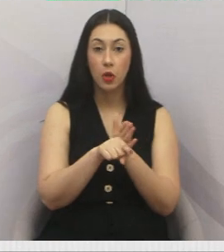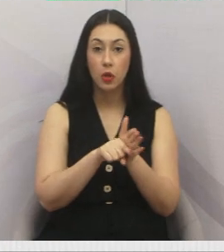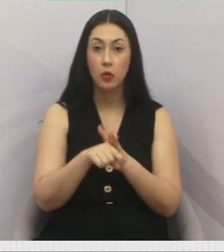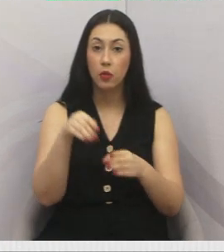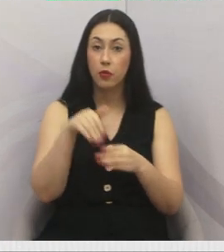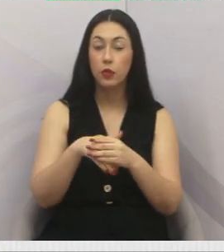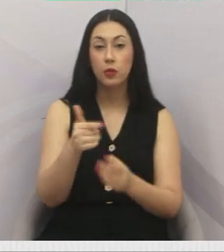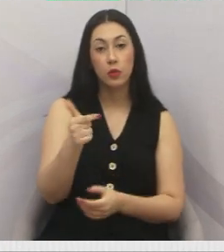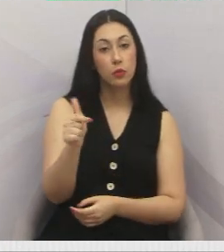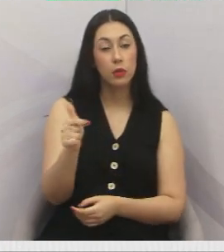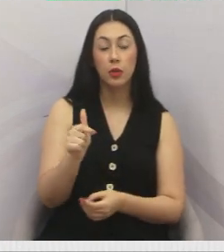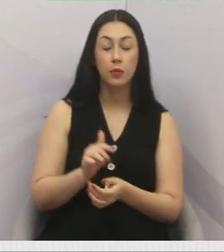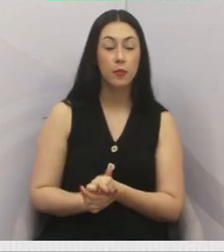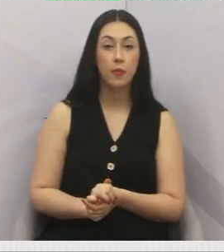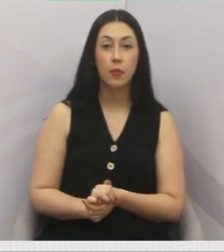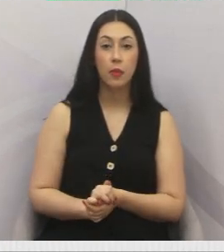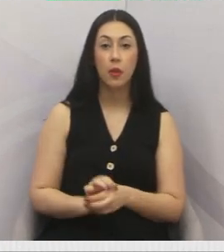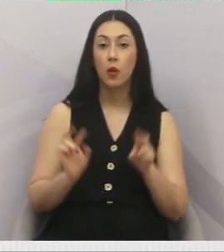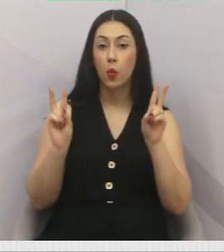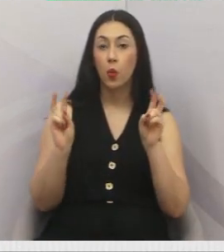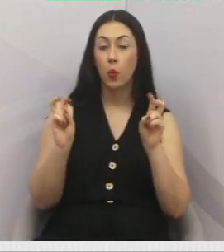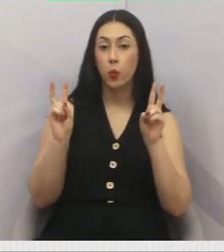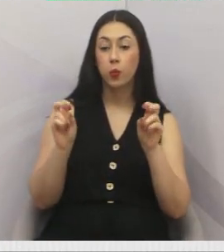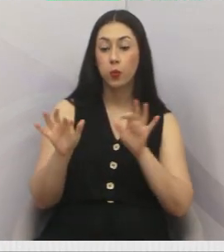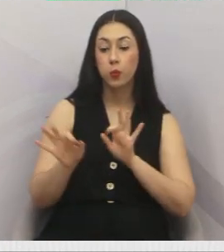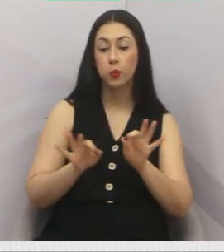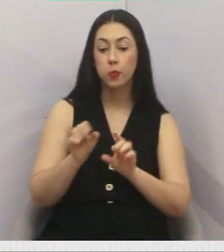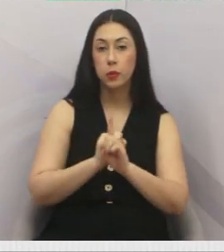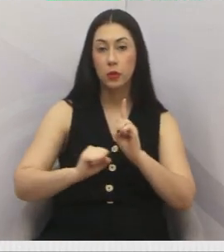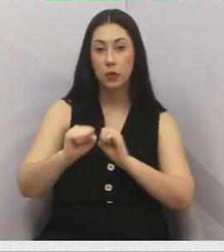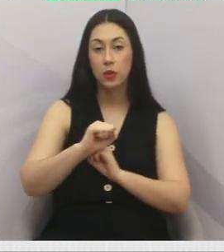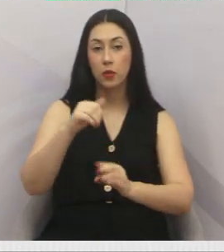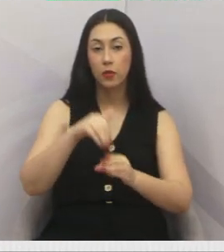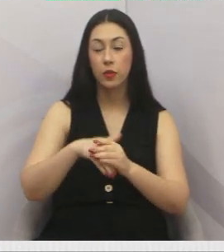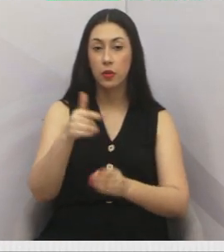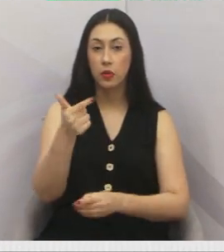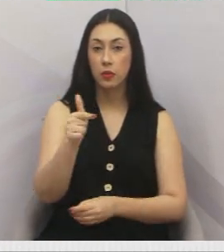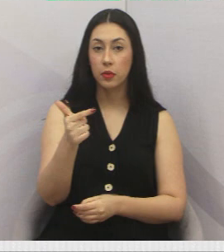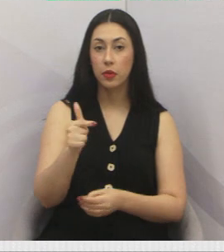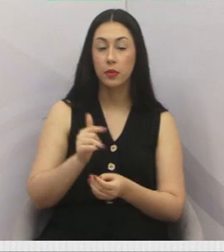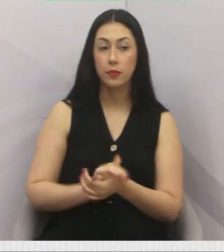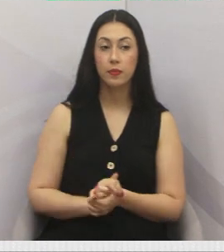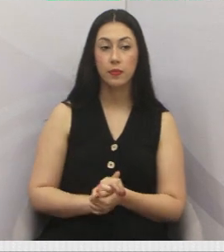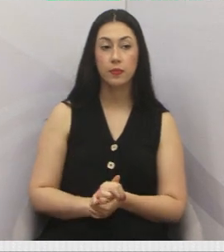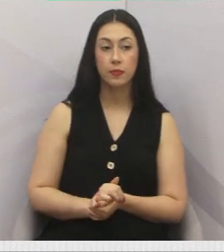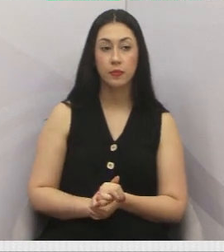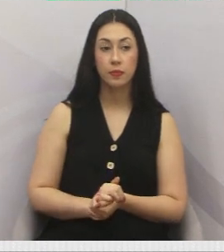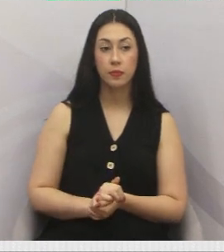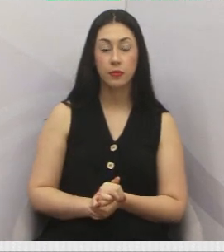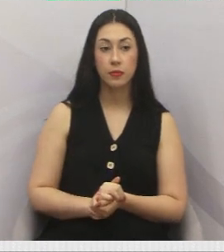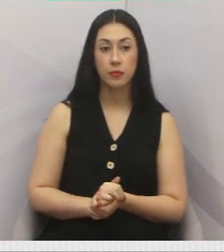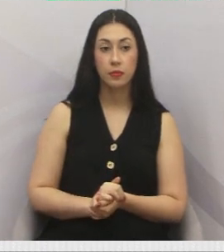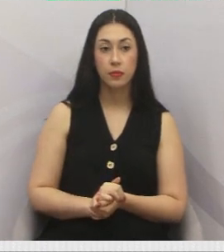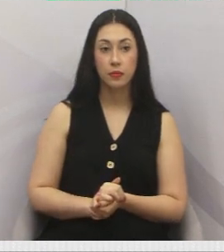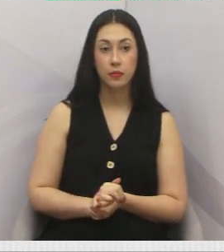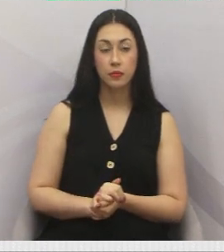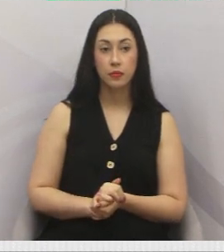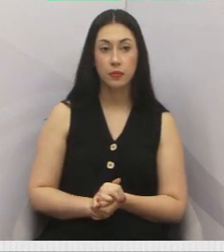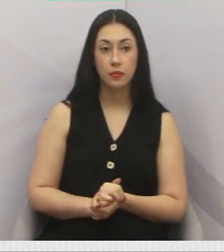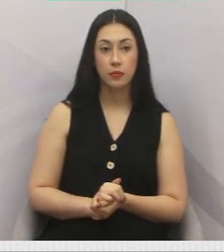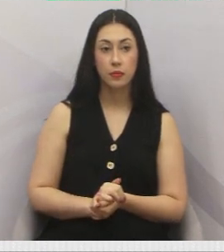voto em branco. Segmento organização da sociedade civil, voto em branco. Próximo voto.